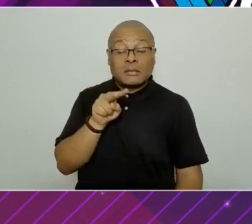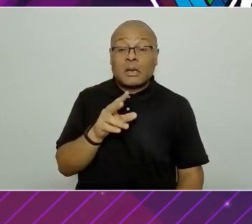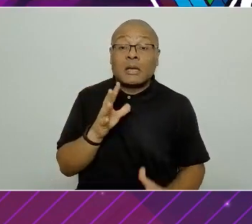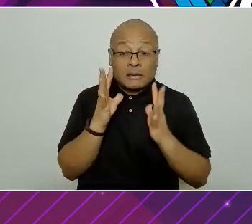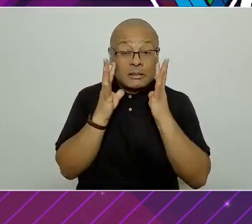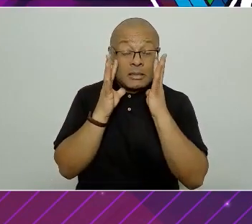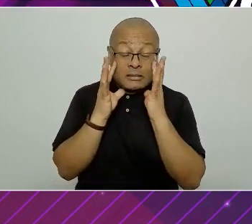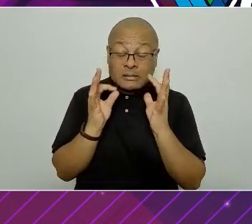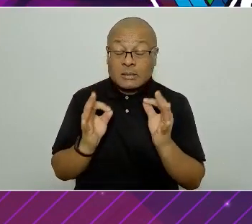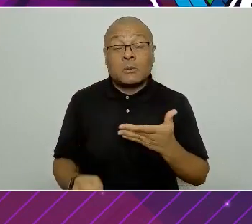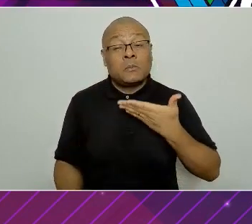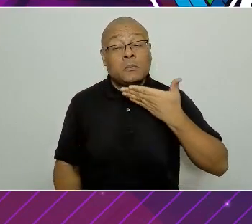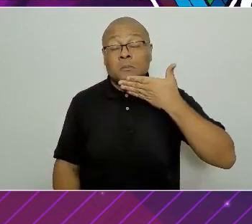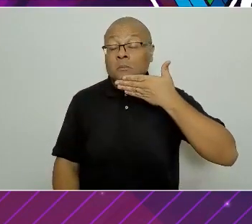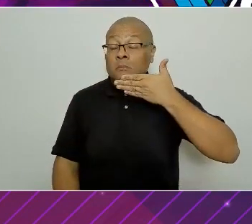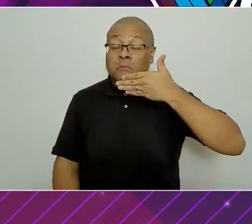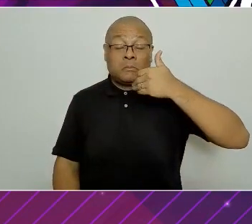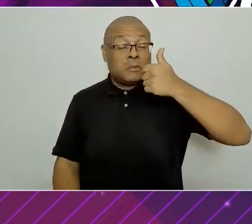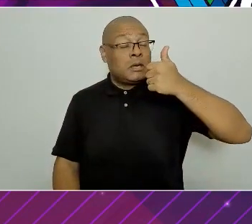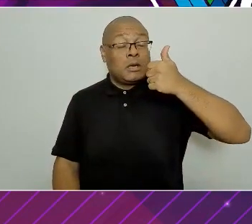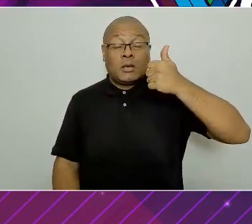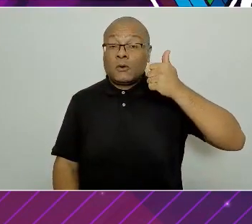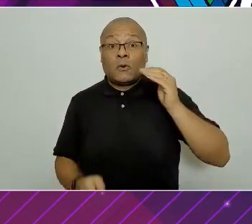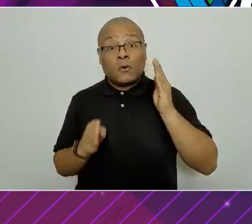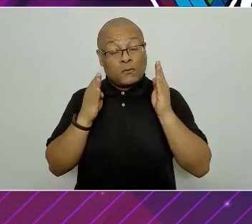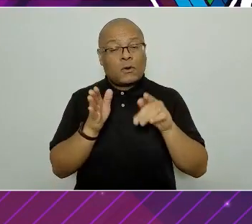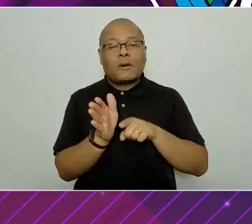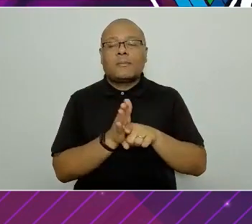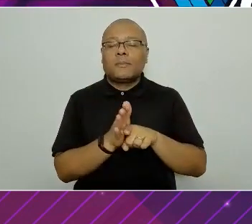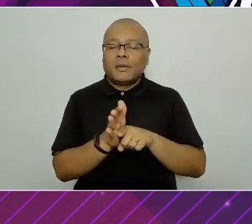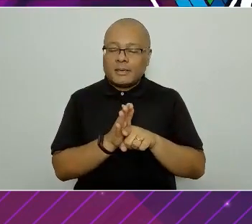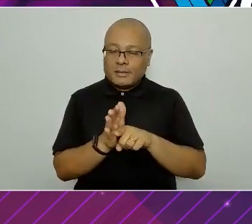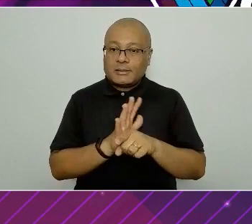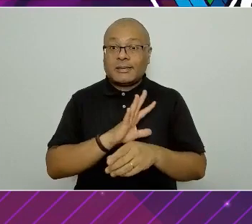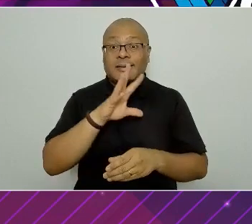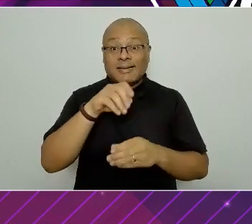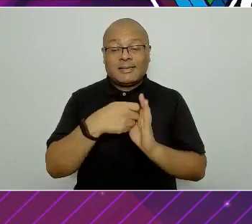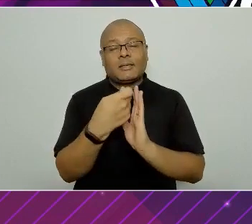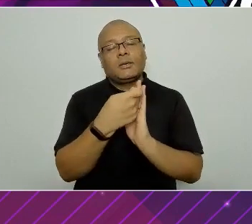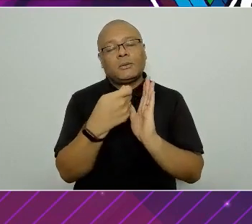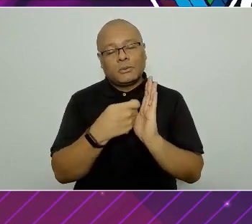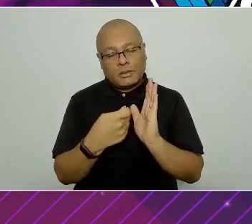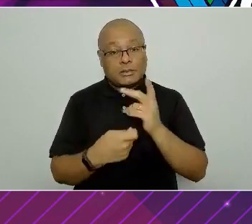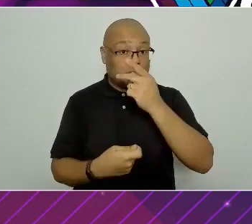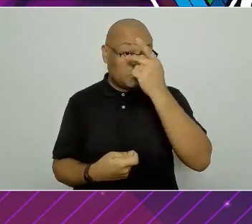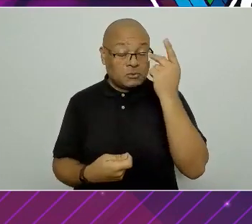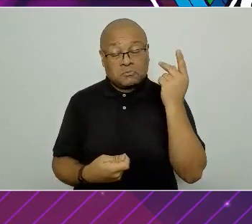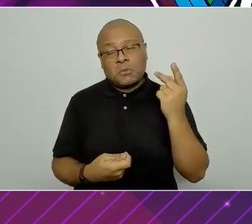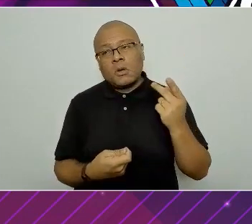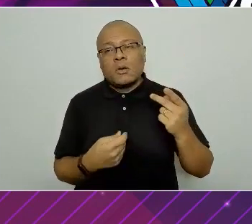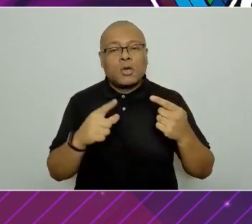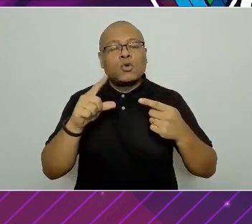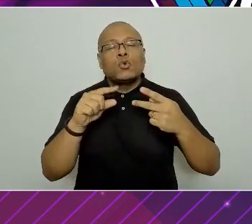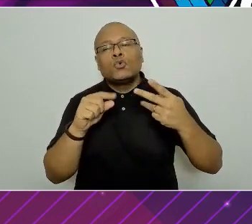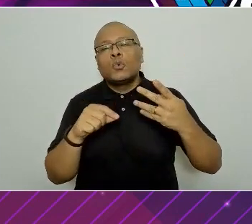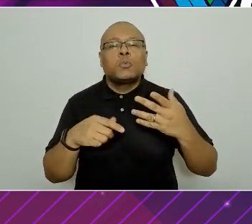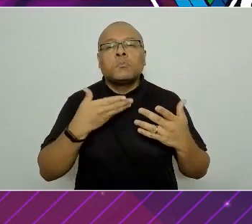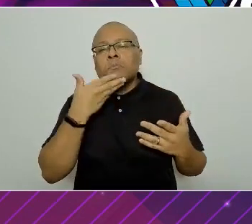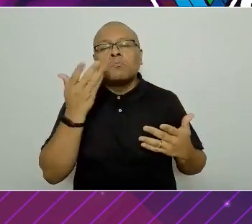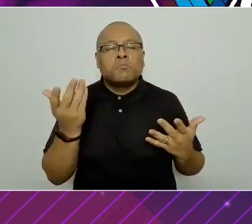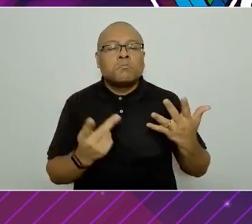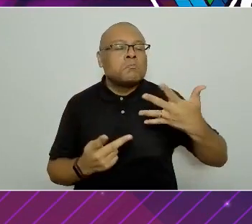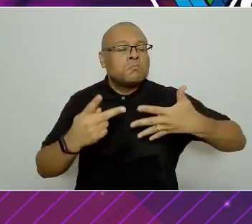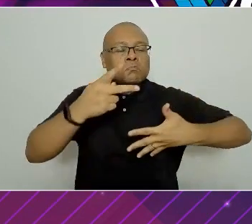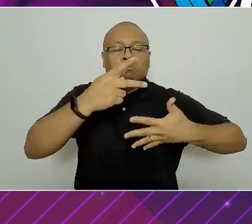mesmo para direcionar a sua pesquisa, né? Então, dentre o texto que a pessoa escreveu, o que eu priorizo? Então, foi tão interessante